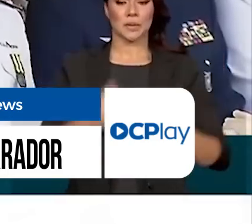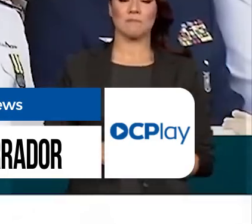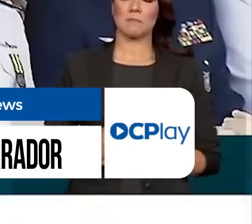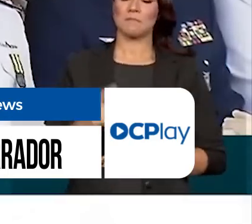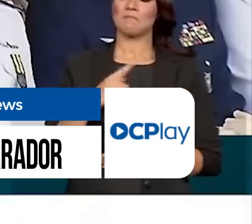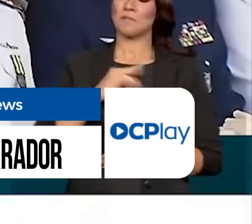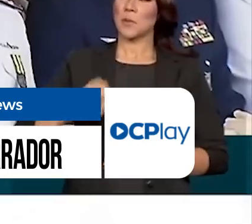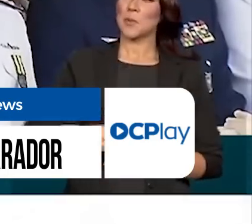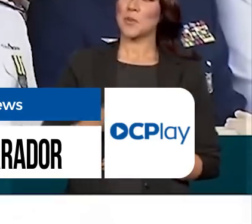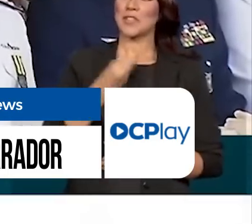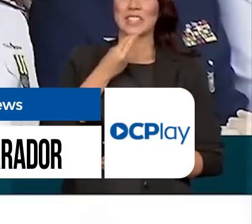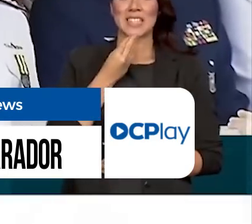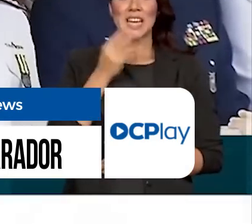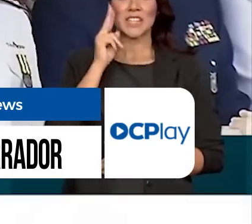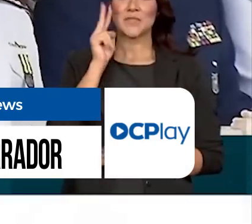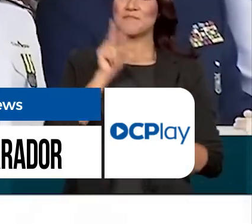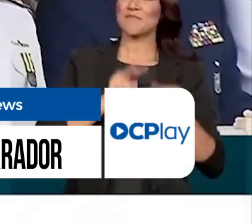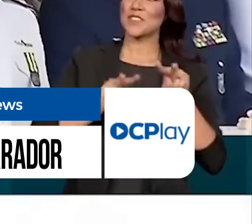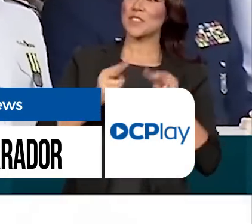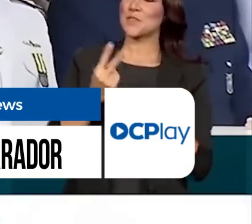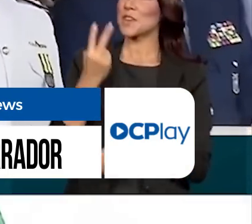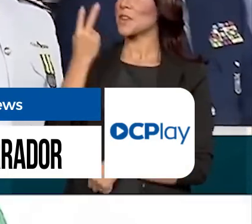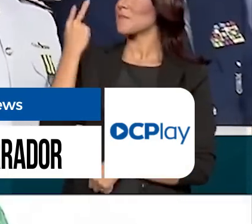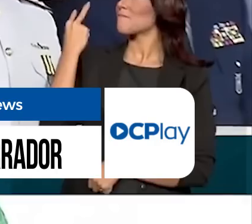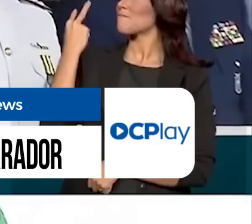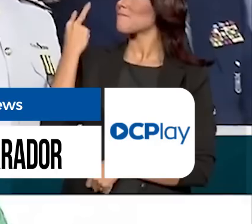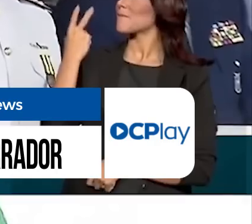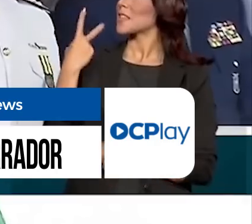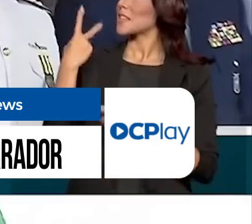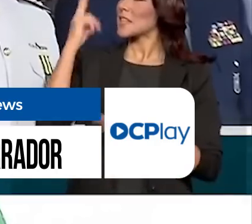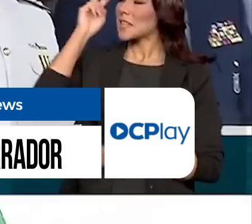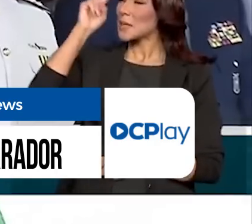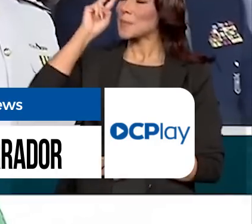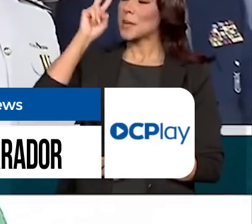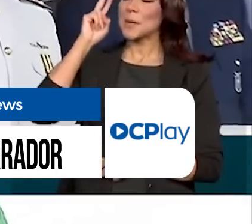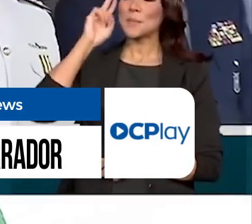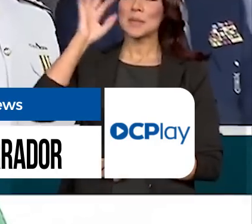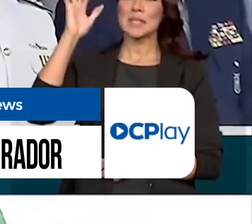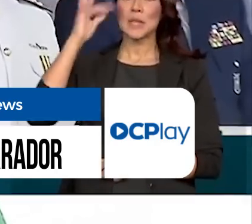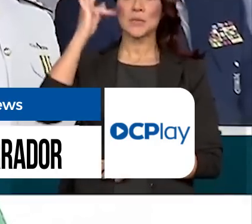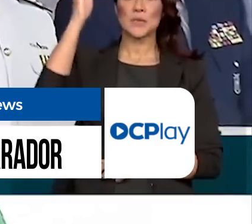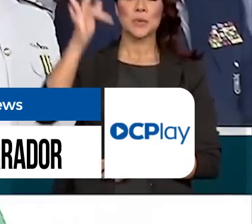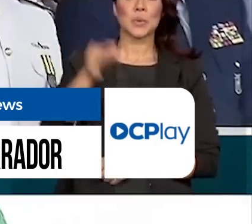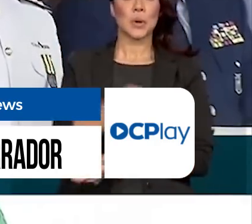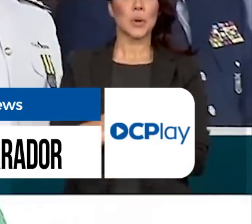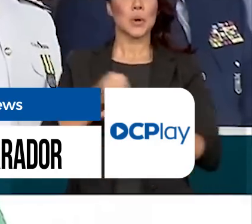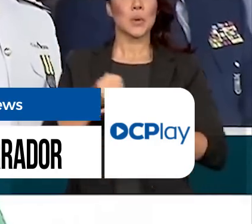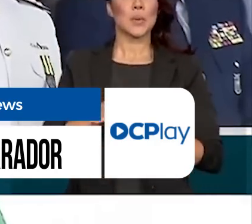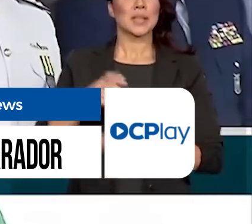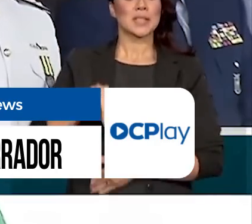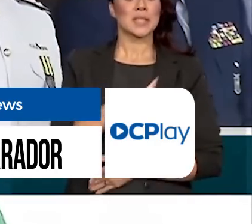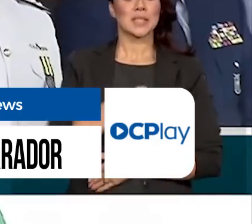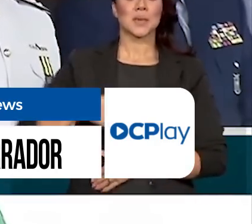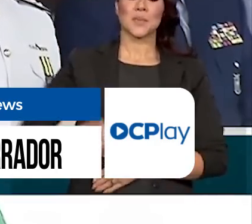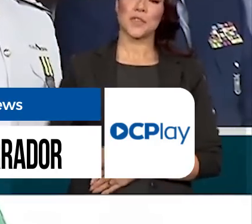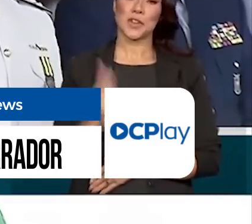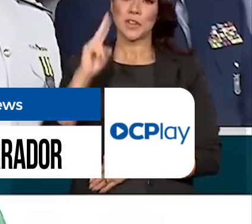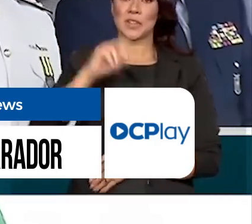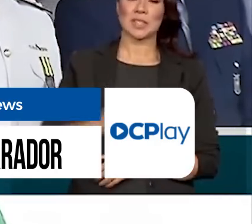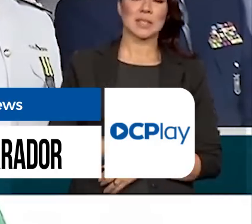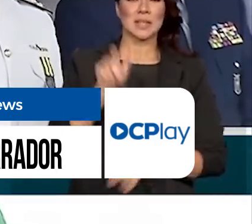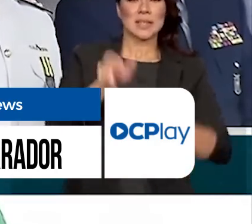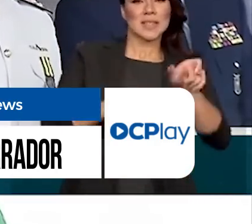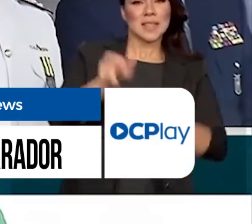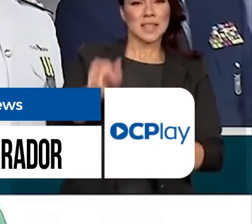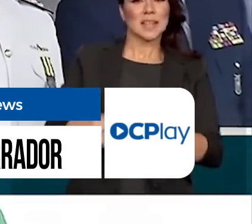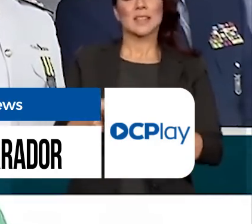temos a oportunidade de olhar para o passado e perscrutar o futuro, inspirados pelas ações e valores